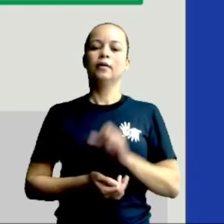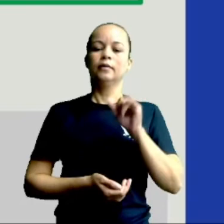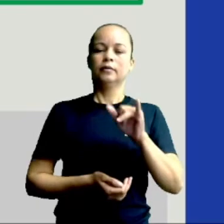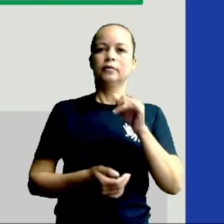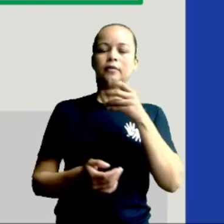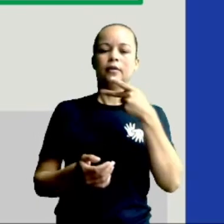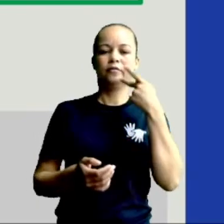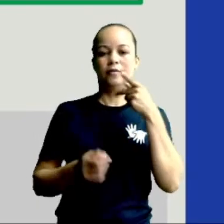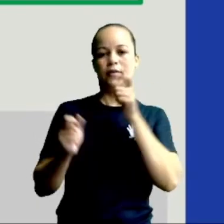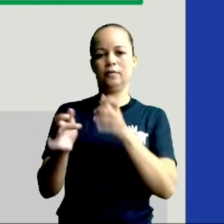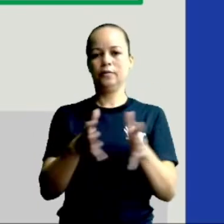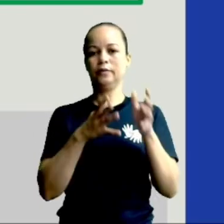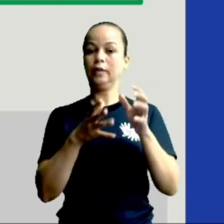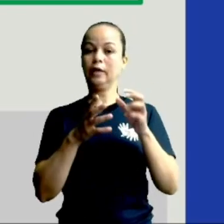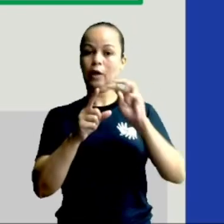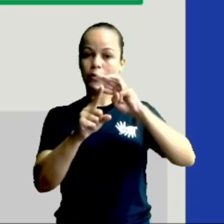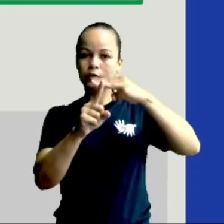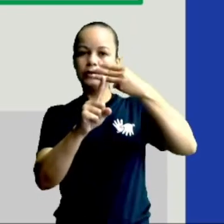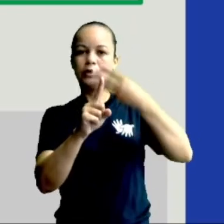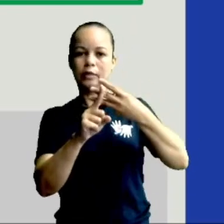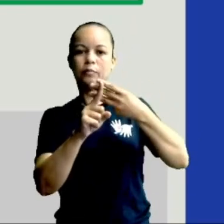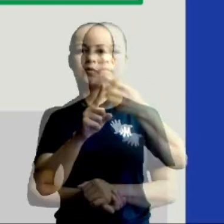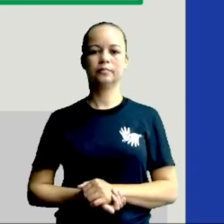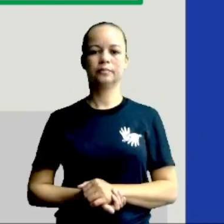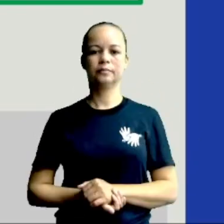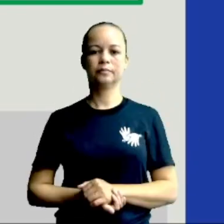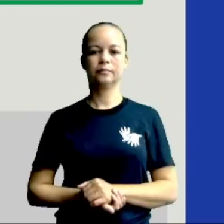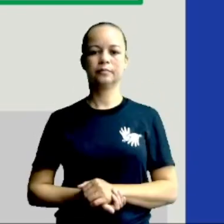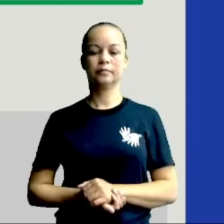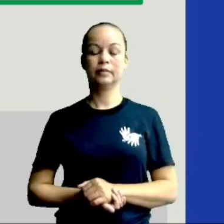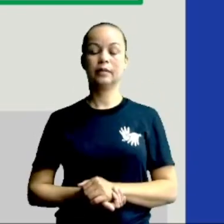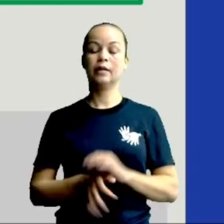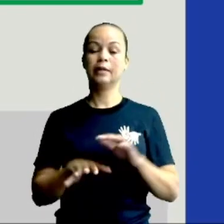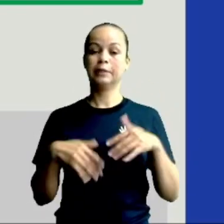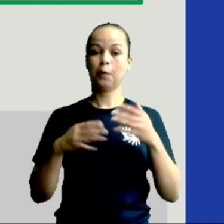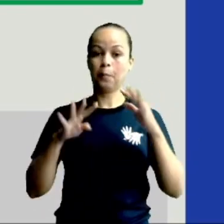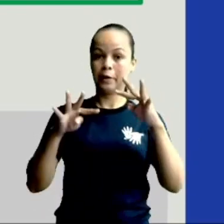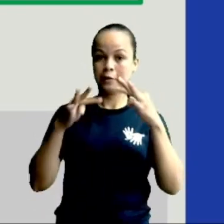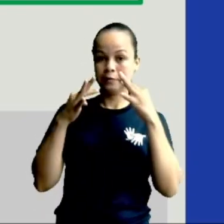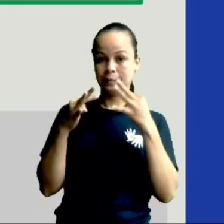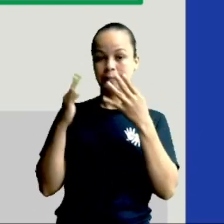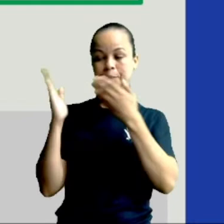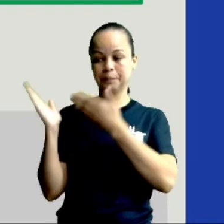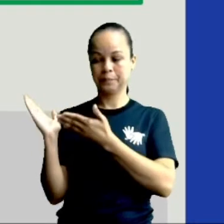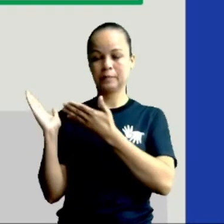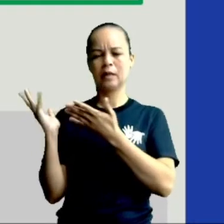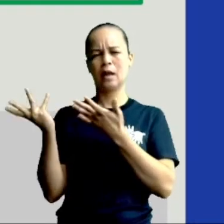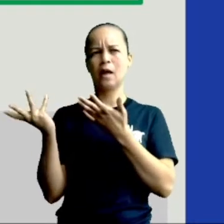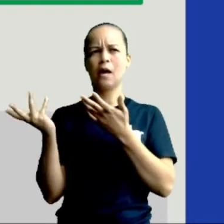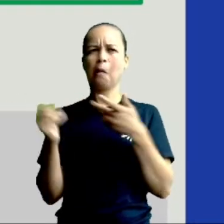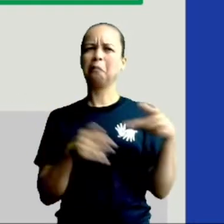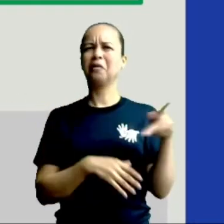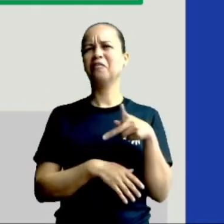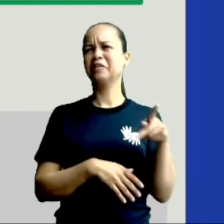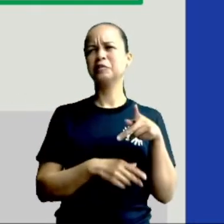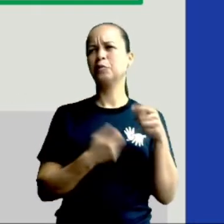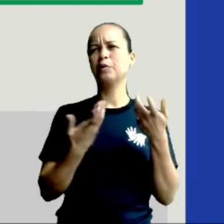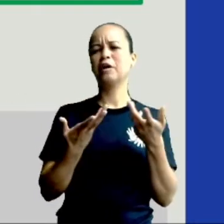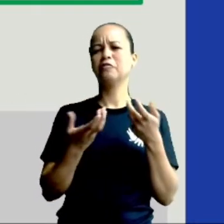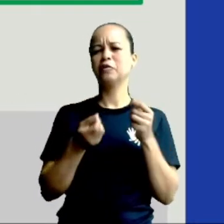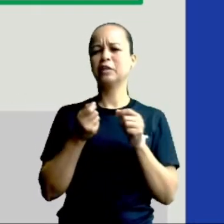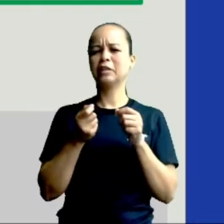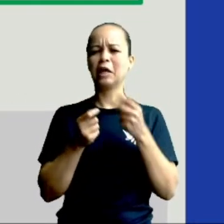triplo desse preço, ele diz que é o triplo de R$2, então preste atenção aqui, porque você deve estar pensando aí, ô professor, eu vou ter que